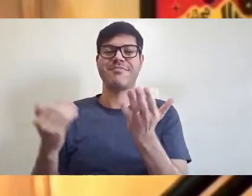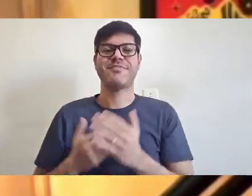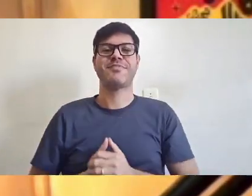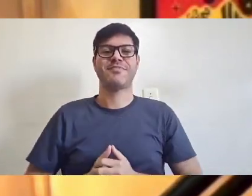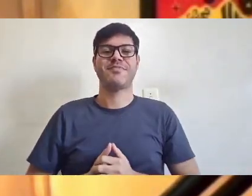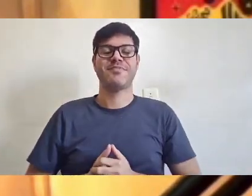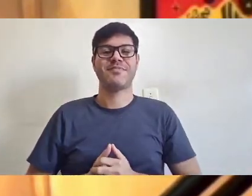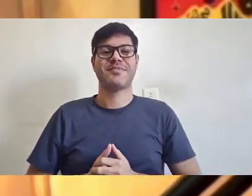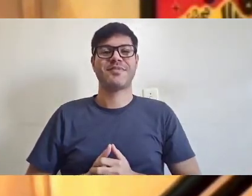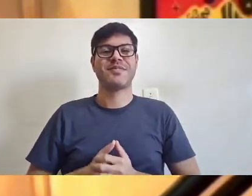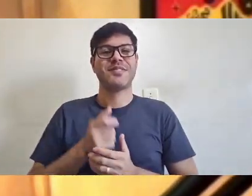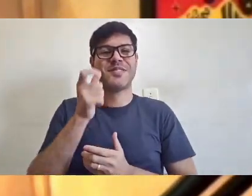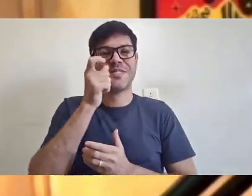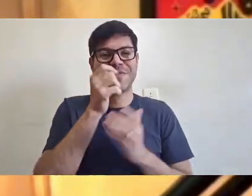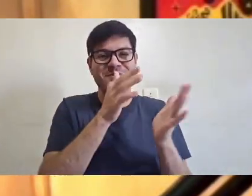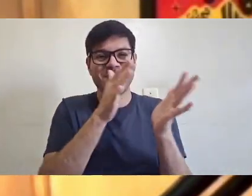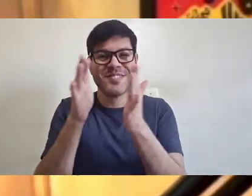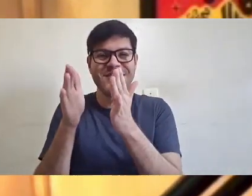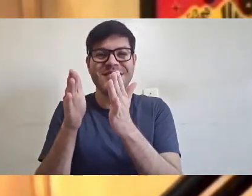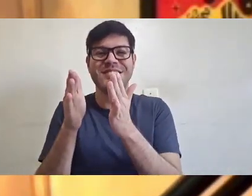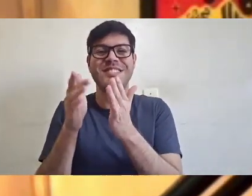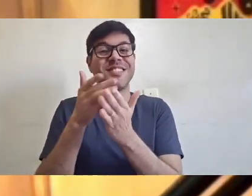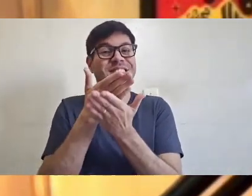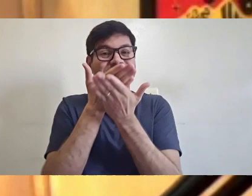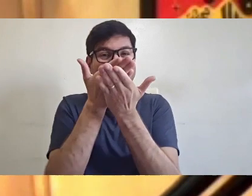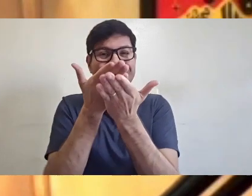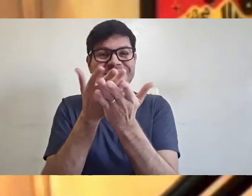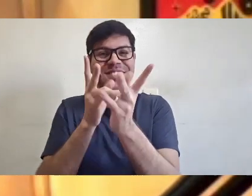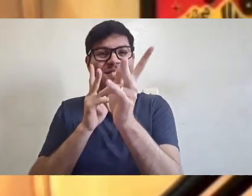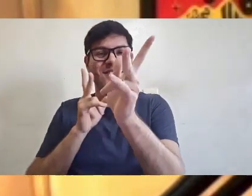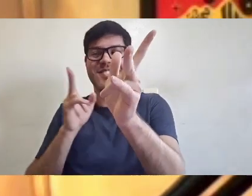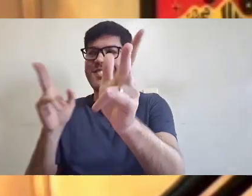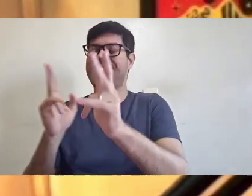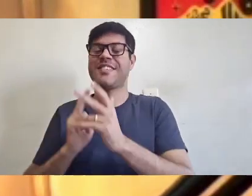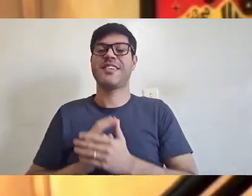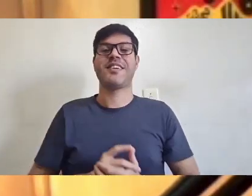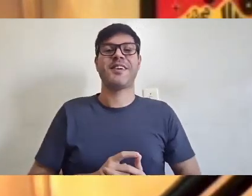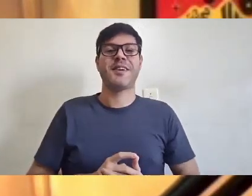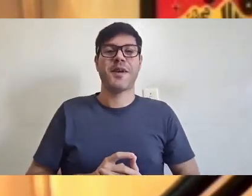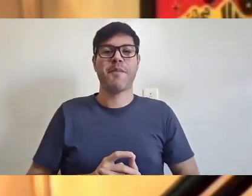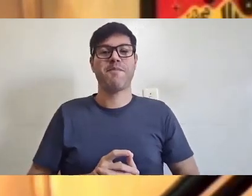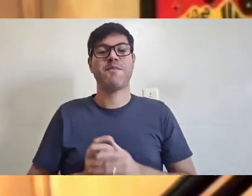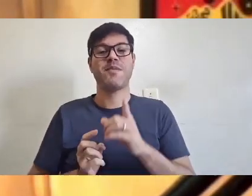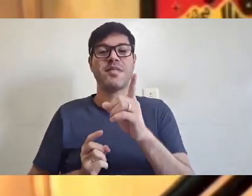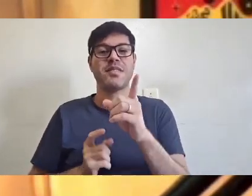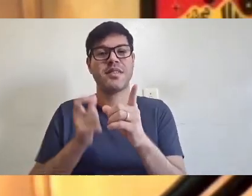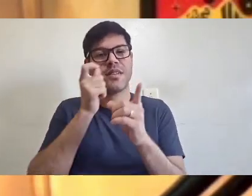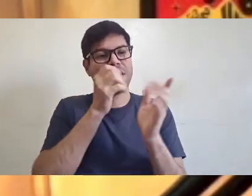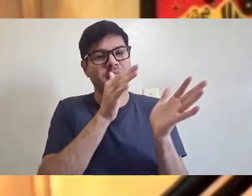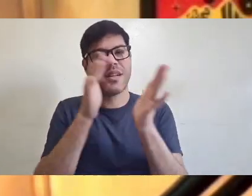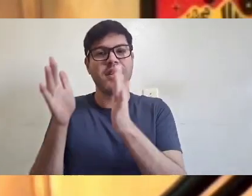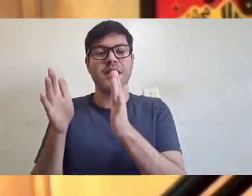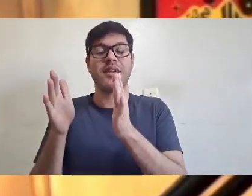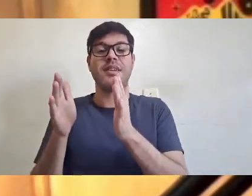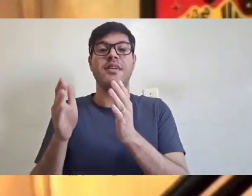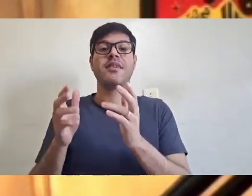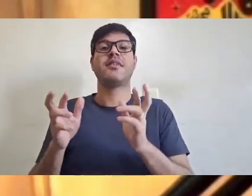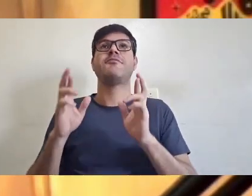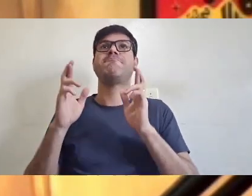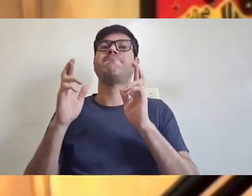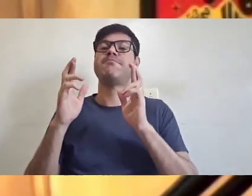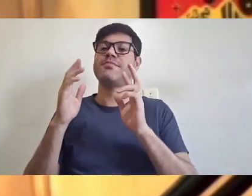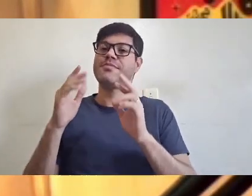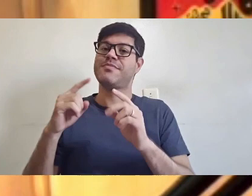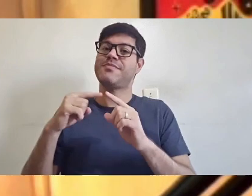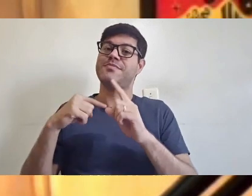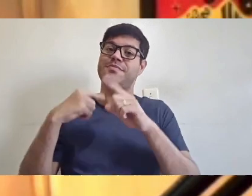pessoas ilustres, assim como você que está me acompanhando aí. Eu agradeço muito você ter estado conosco,